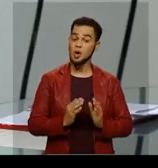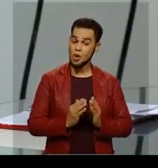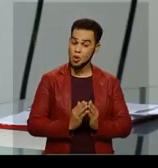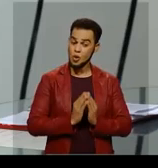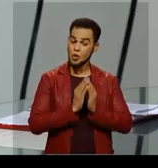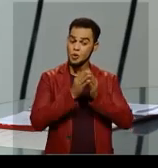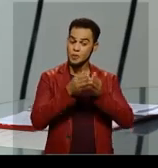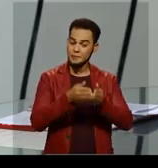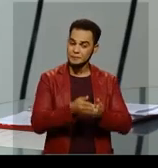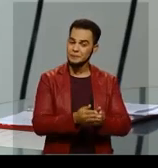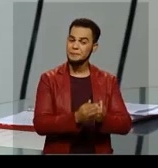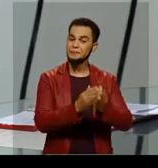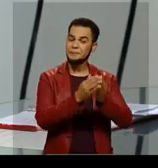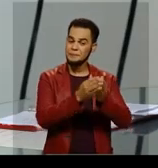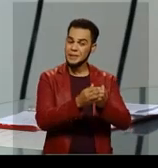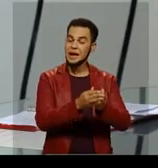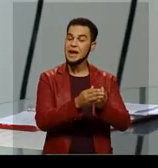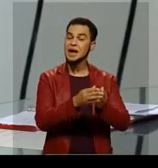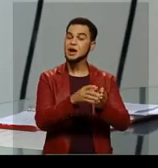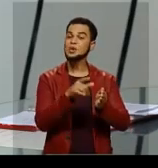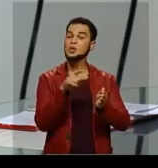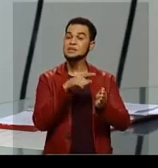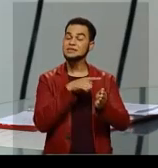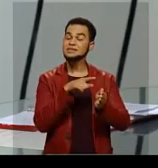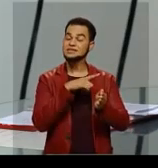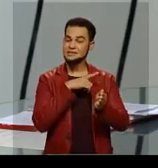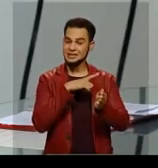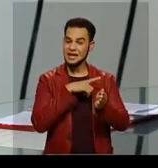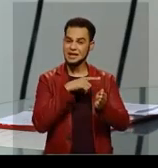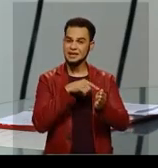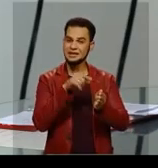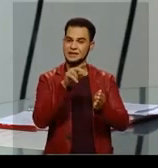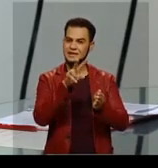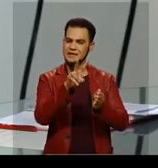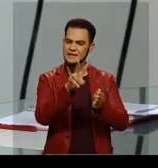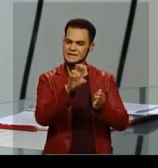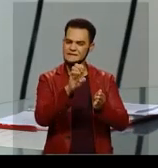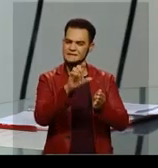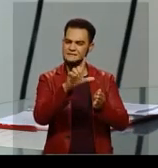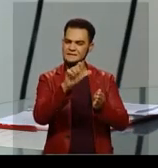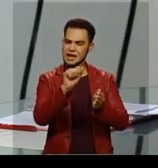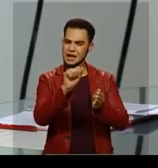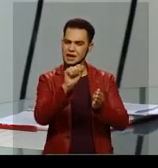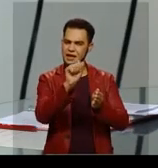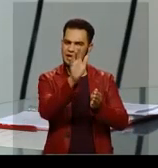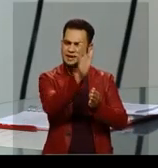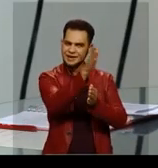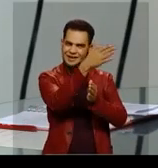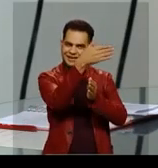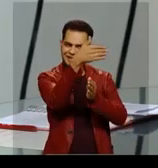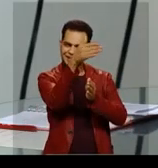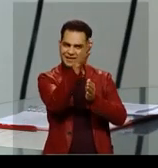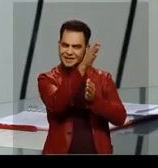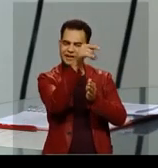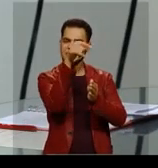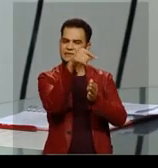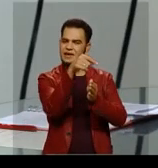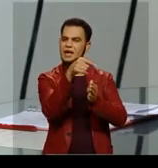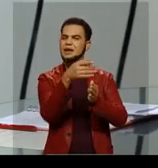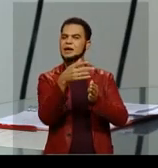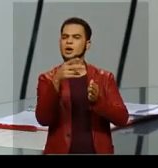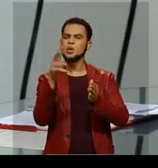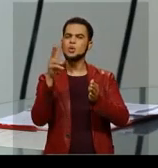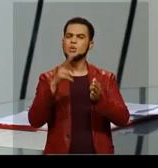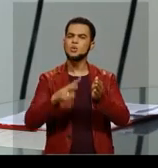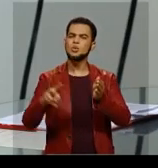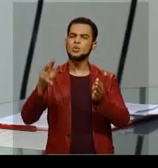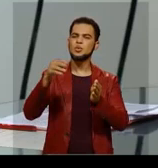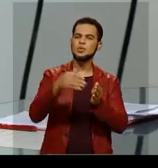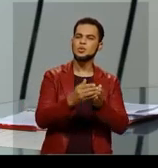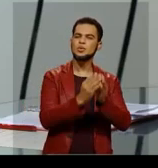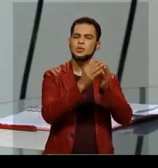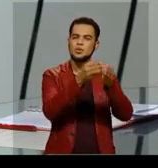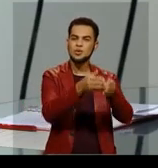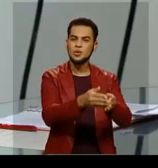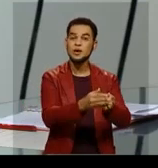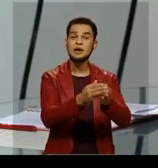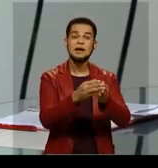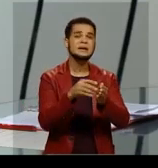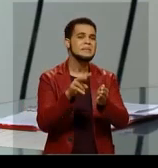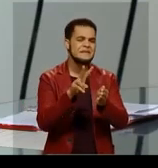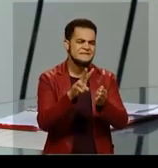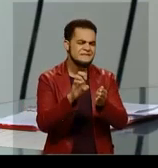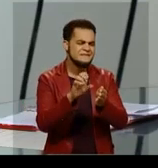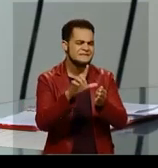vela, foi movido pelo vento. Olha a vela do barco. Então,